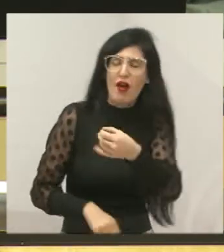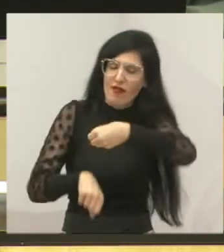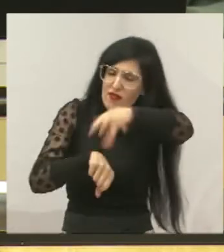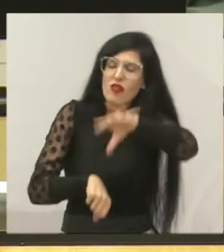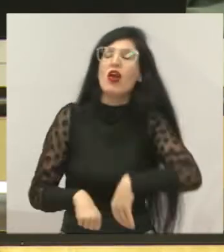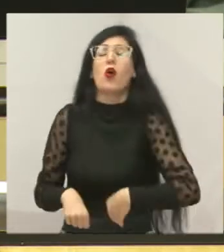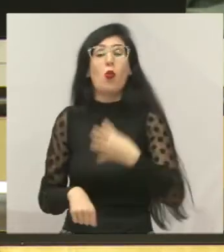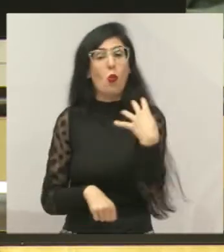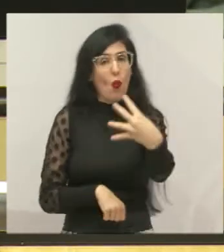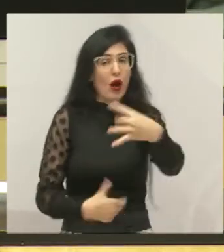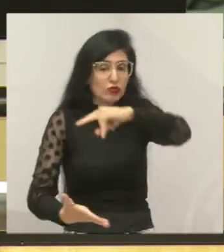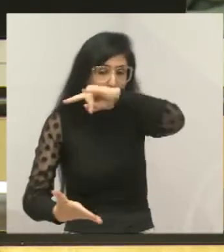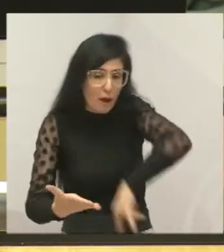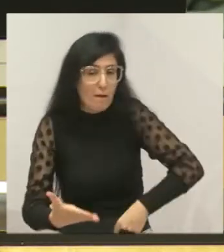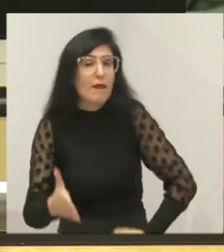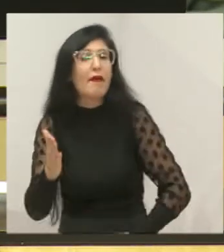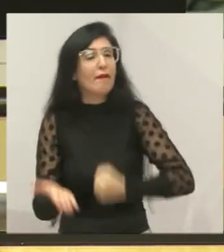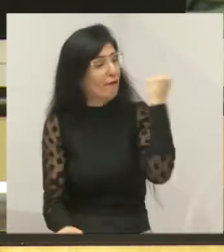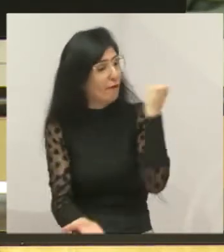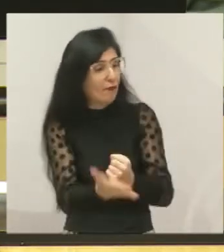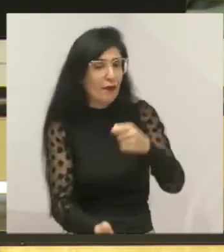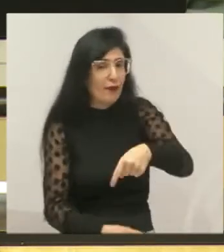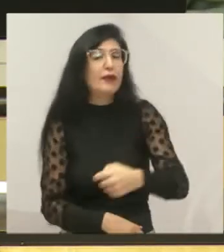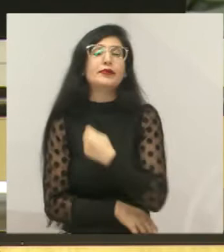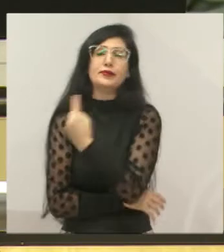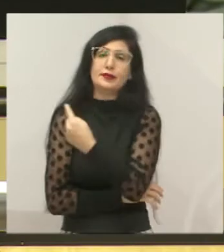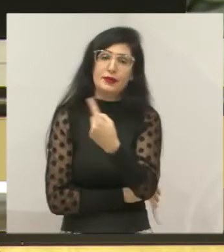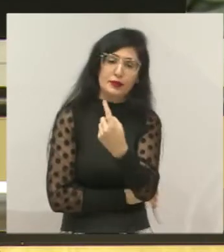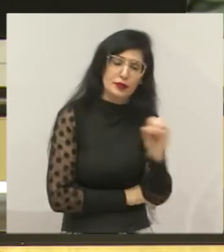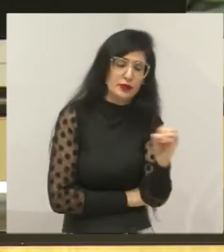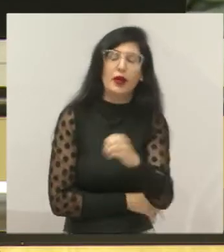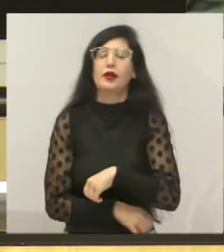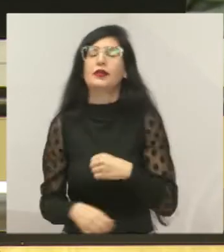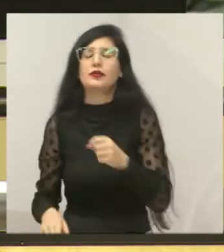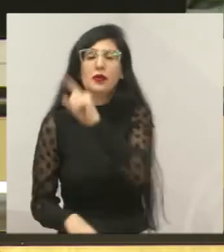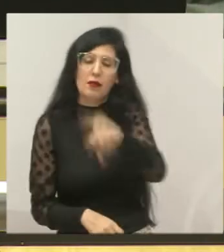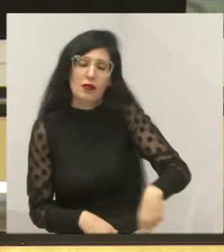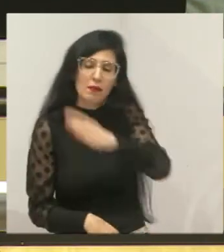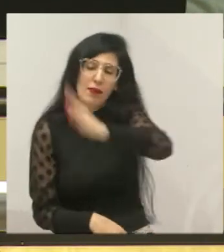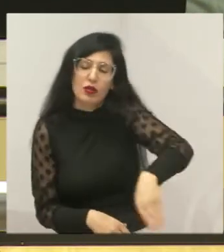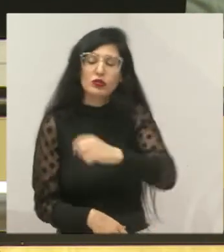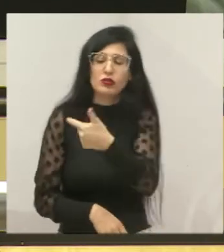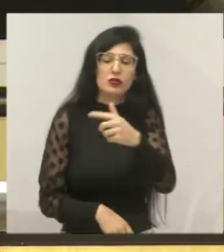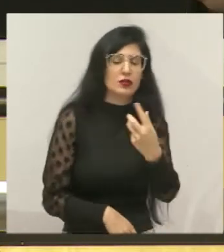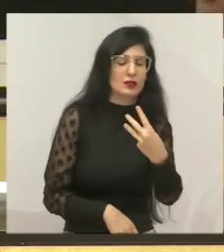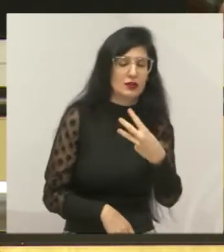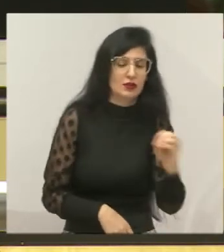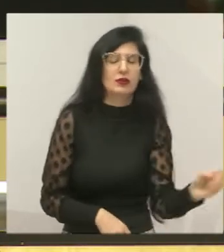concessionária, protocolados nesta casa, sob números 110/220,